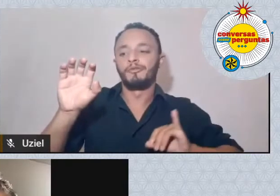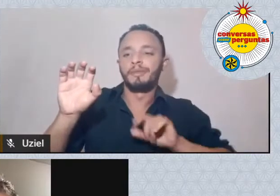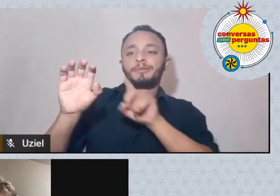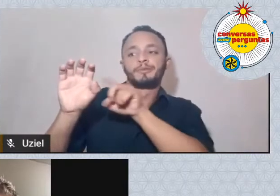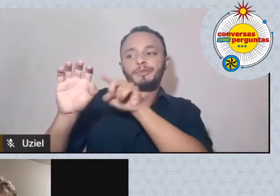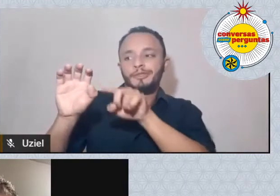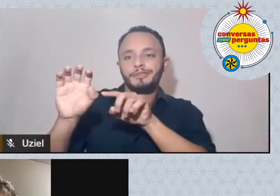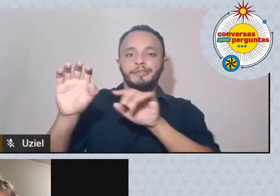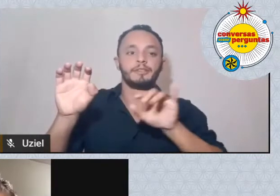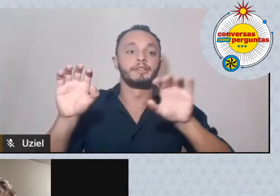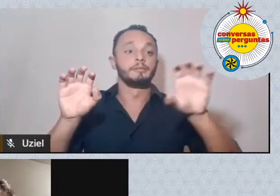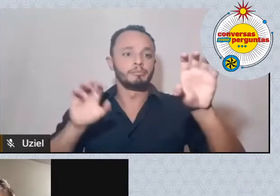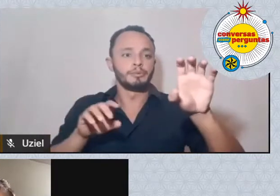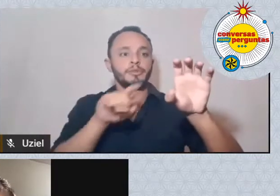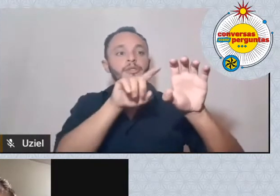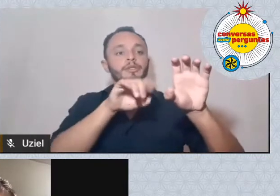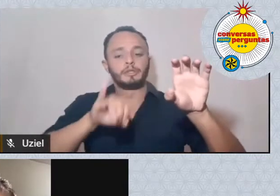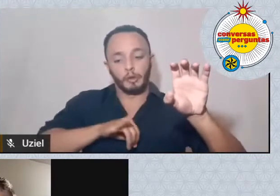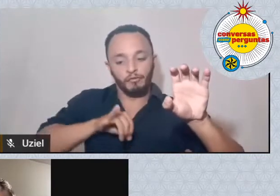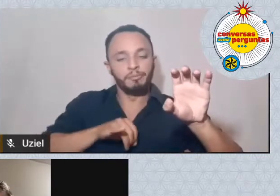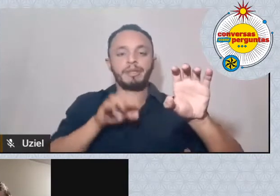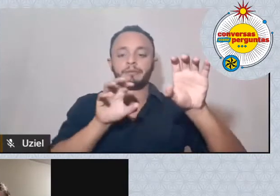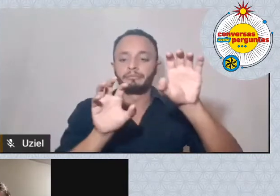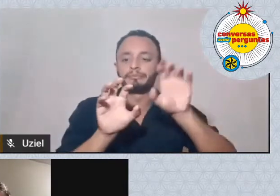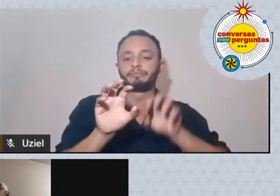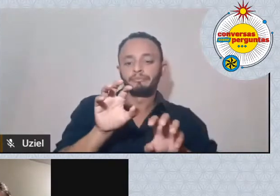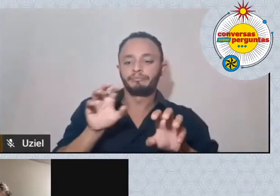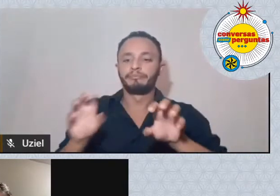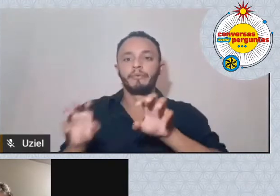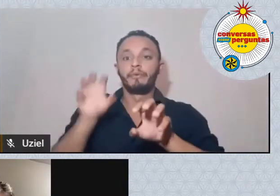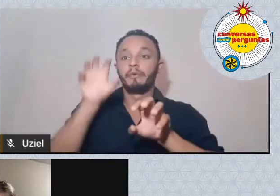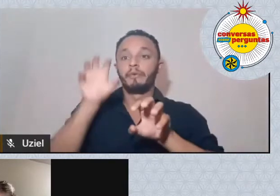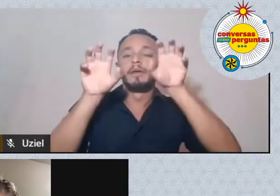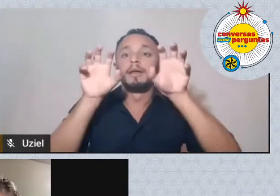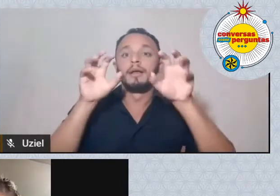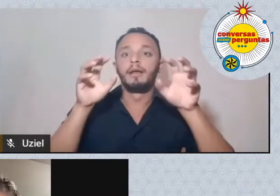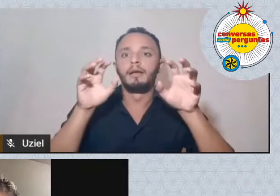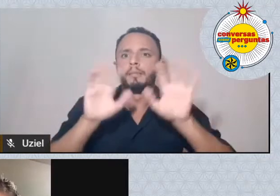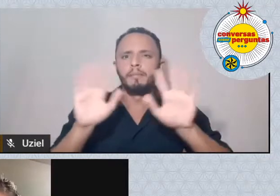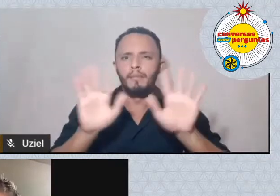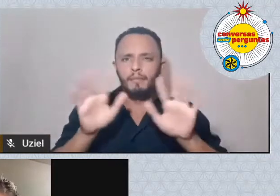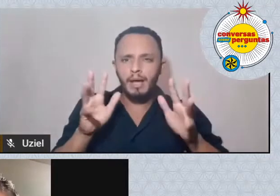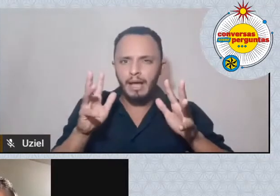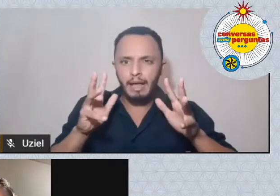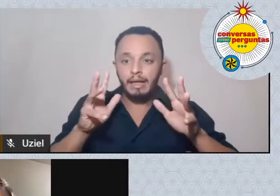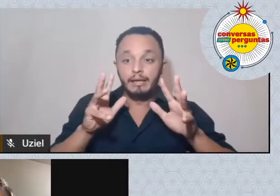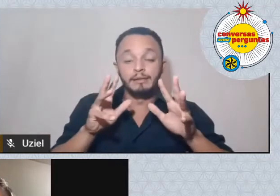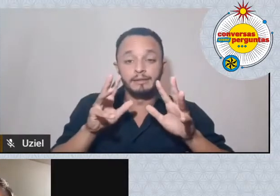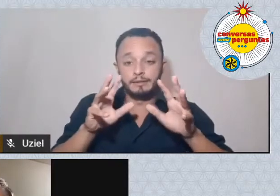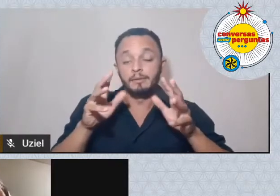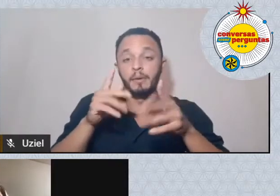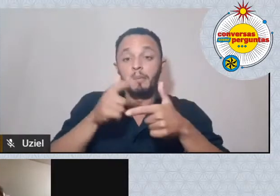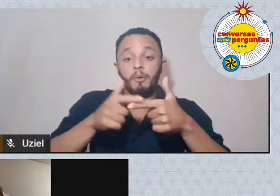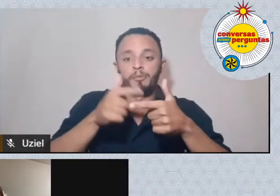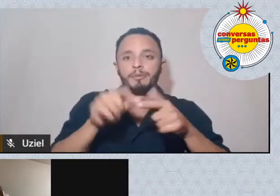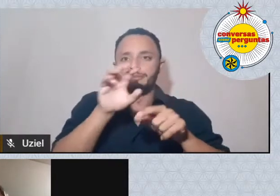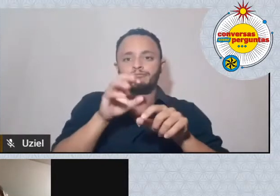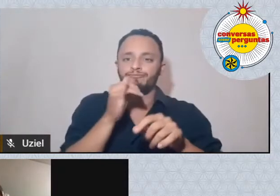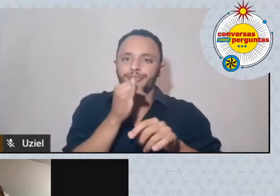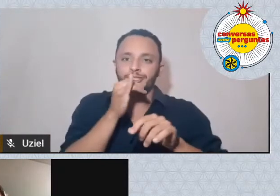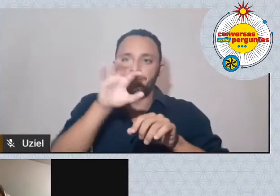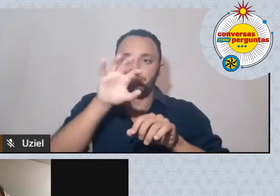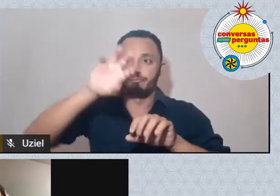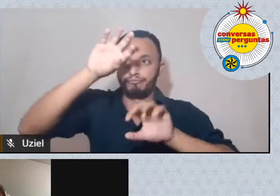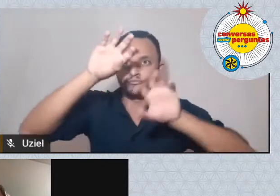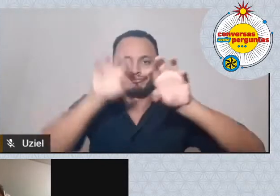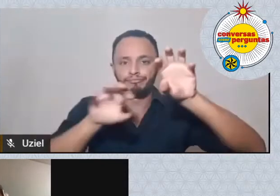problema solúvel, como muitos pensam, né, um problema complexo, vamos dividir em partes, diria o esquartejador. Às